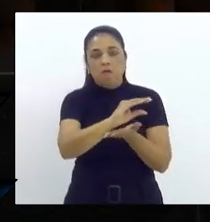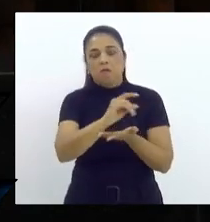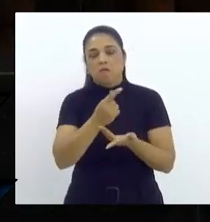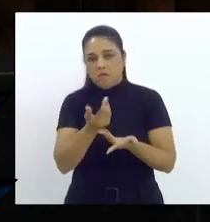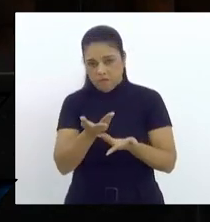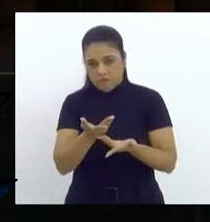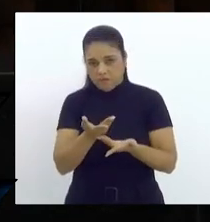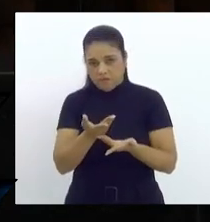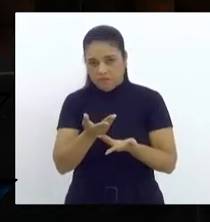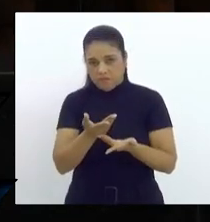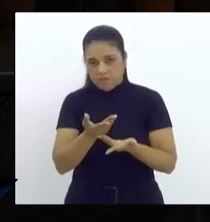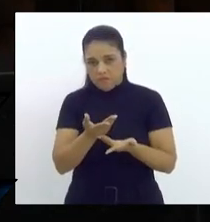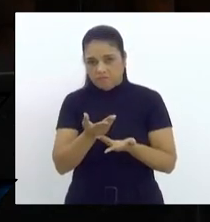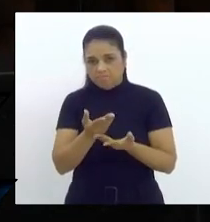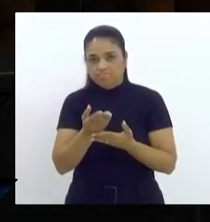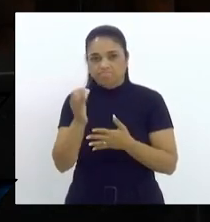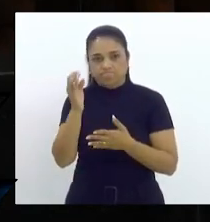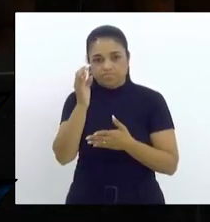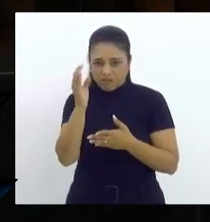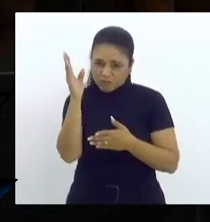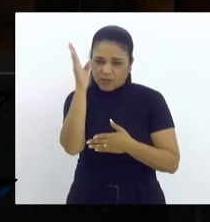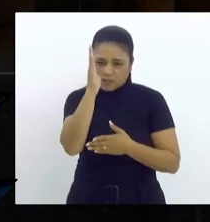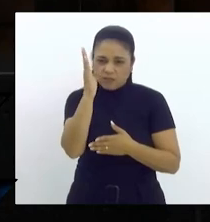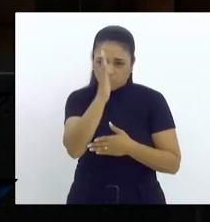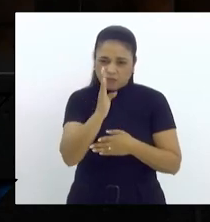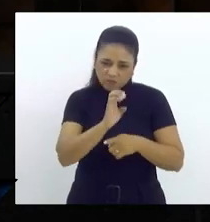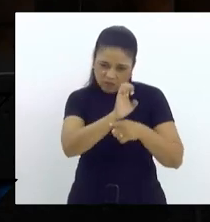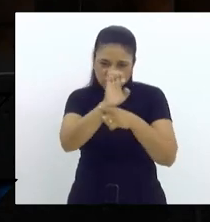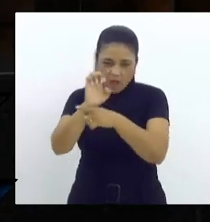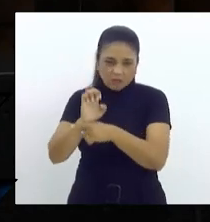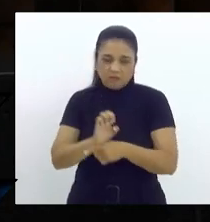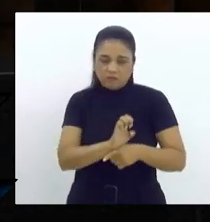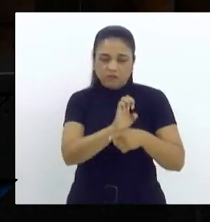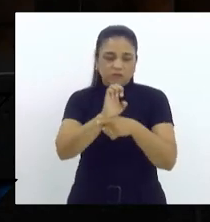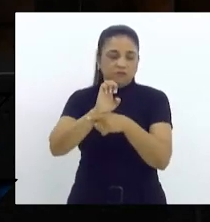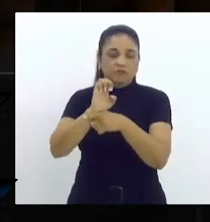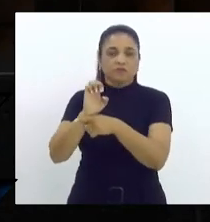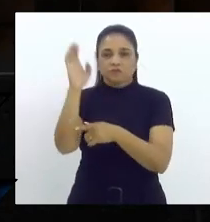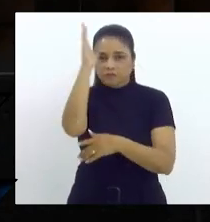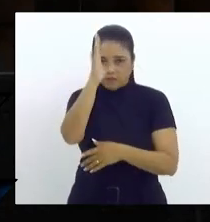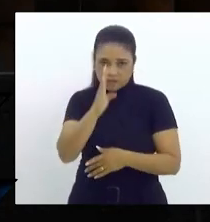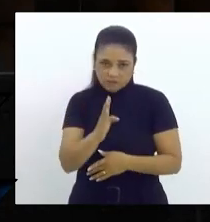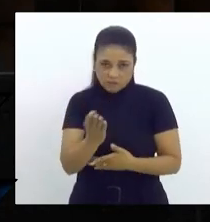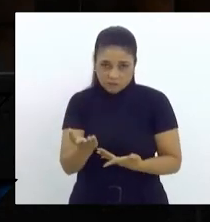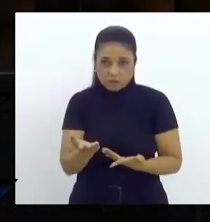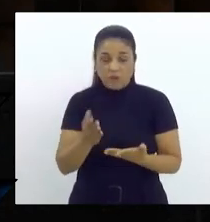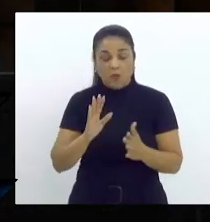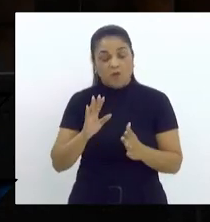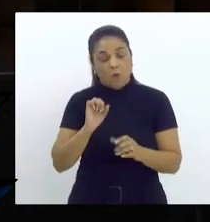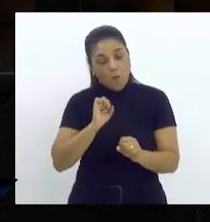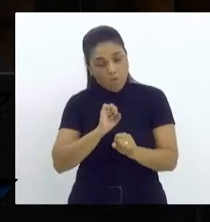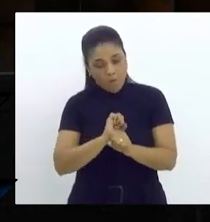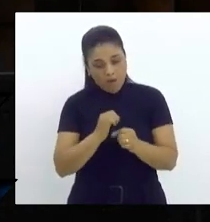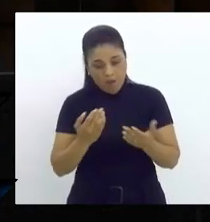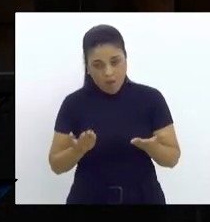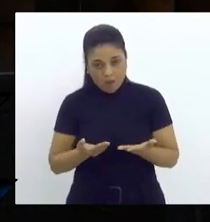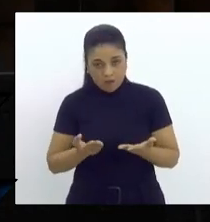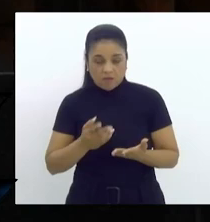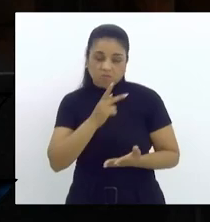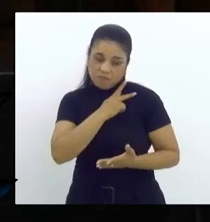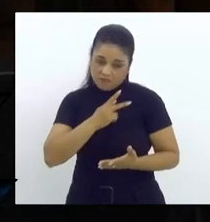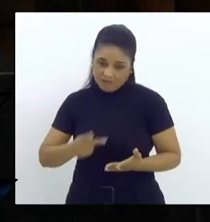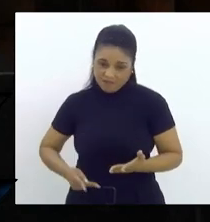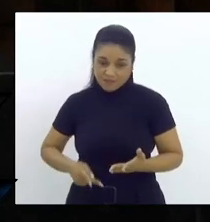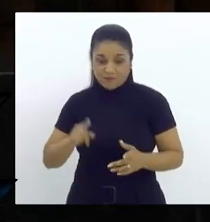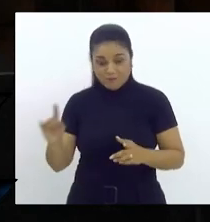entes subnacionais? Então, paramos por aqui, senhor presidente, porque Vossa Excelência está